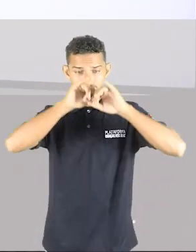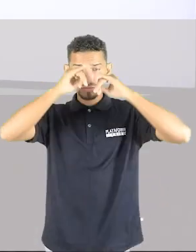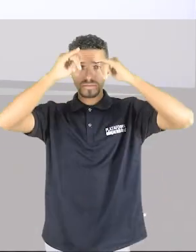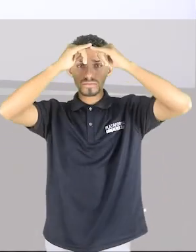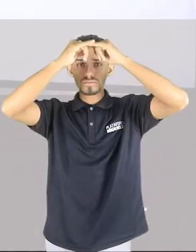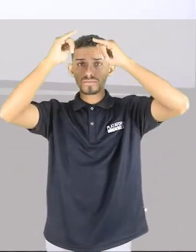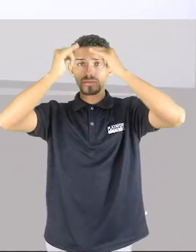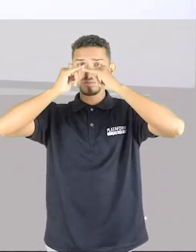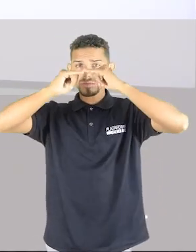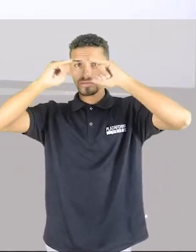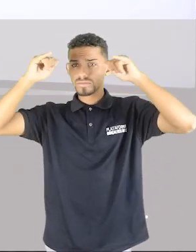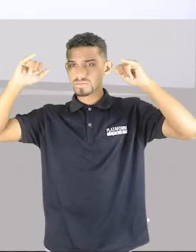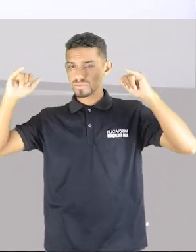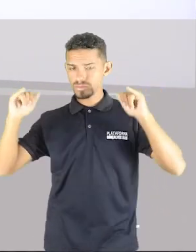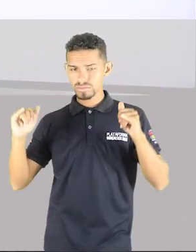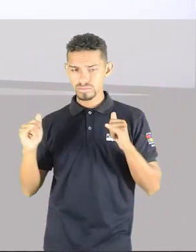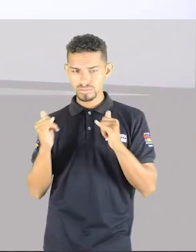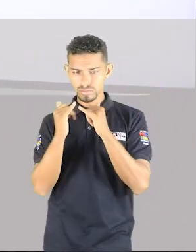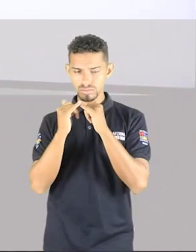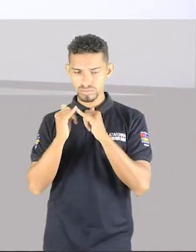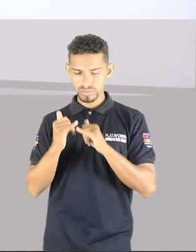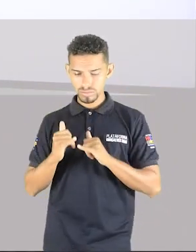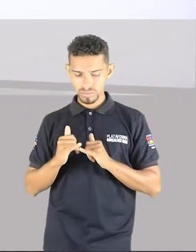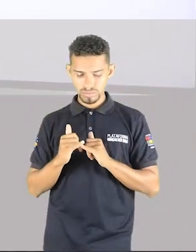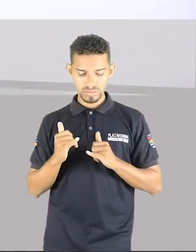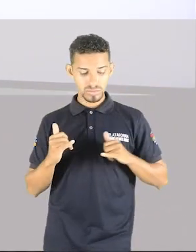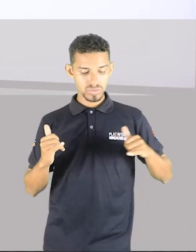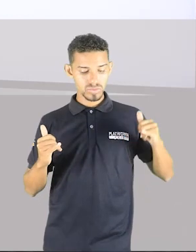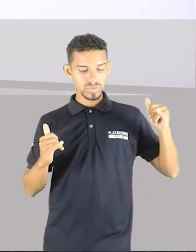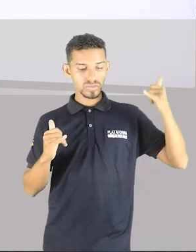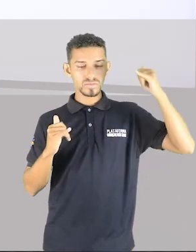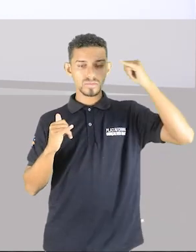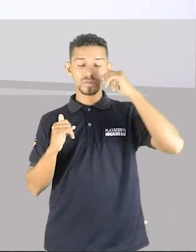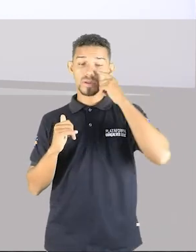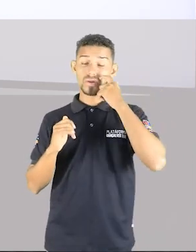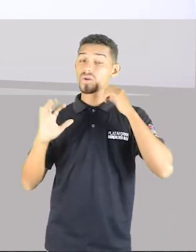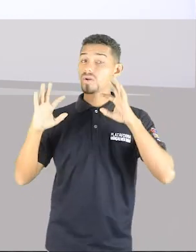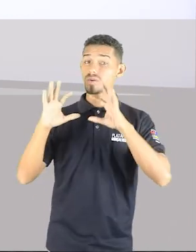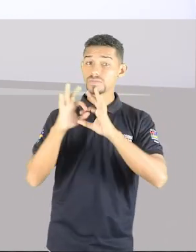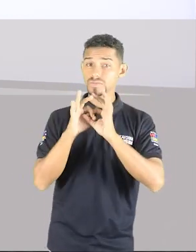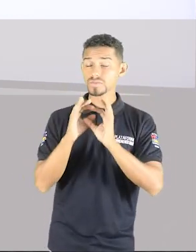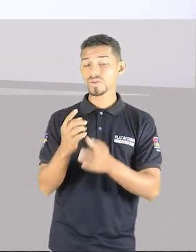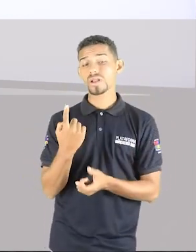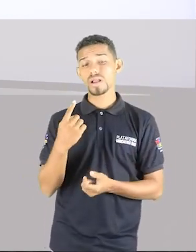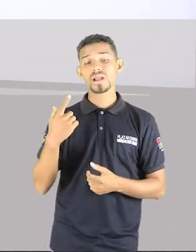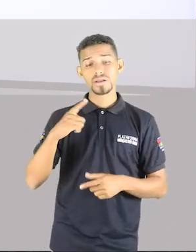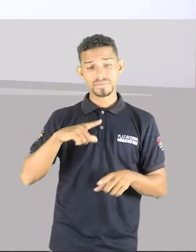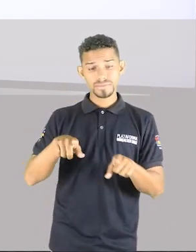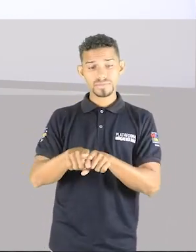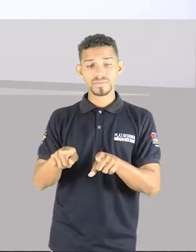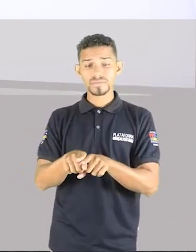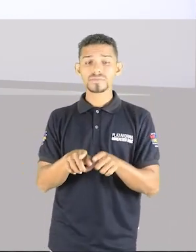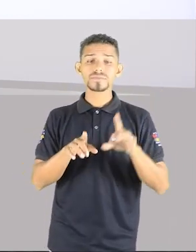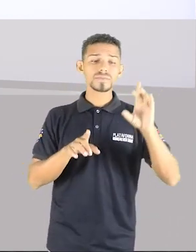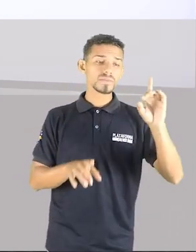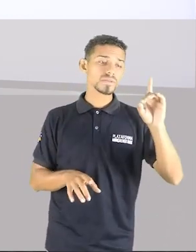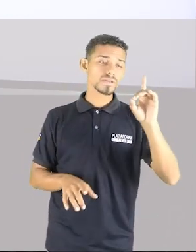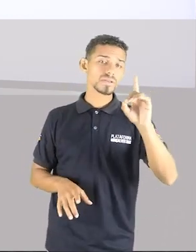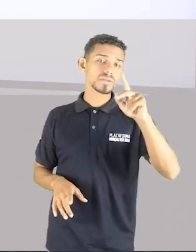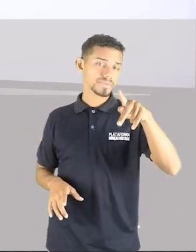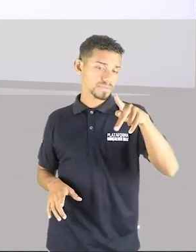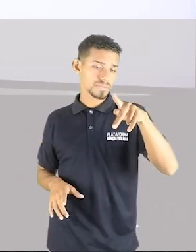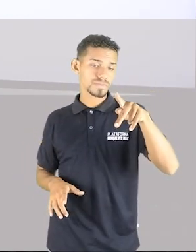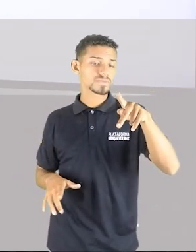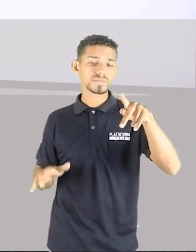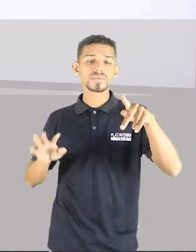fluir neste caso todos os elementos conectados em paralelo ficam submetidos à mesma ddp a mesma